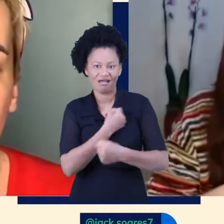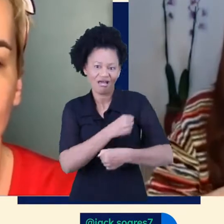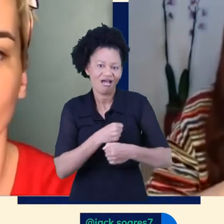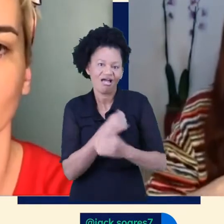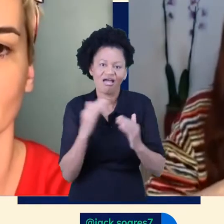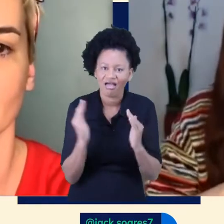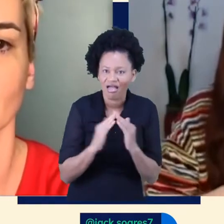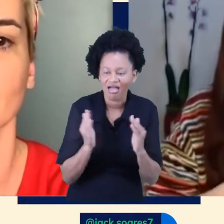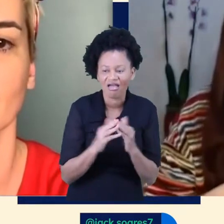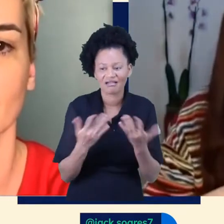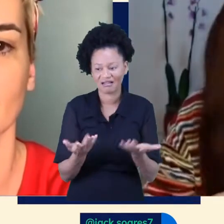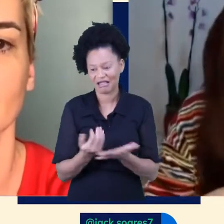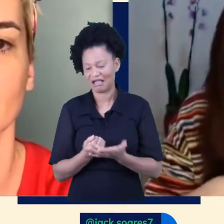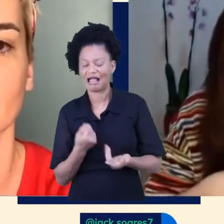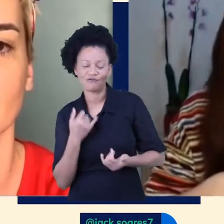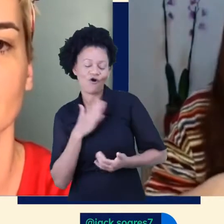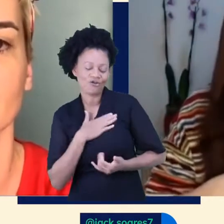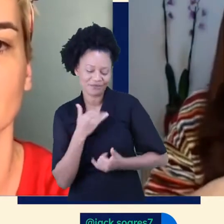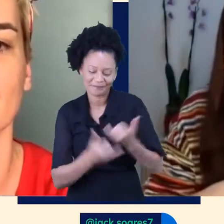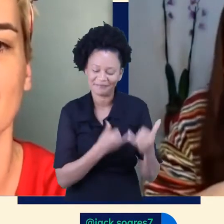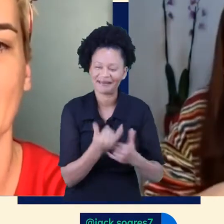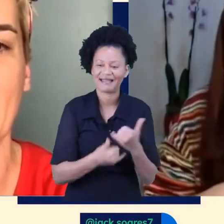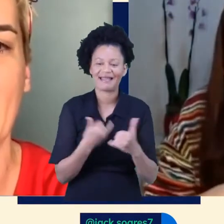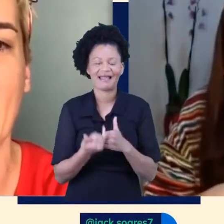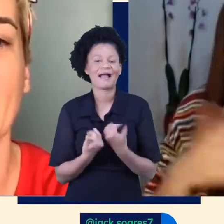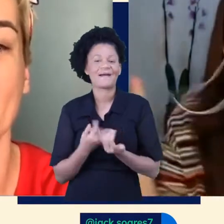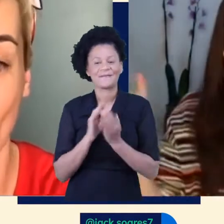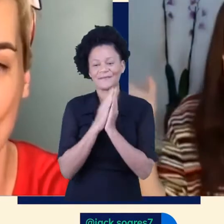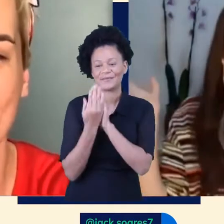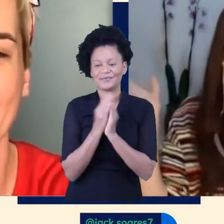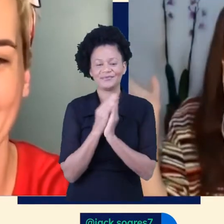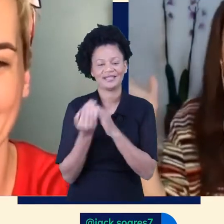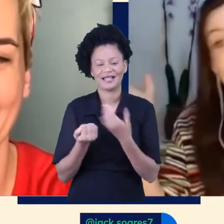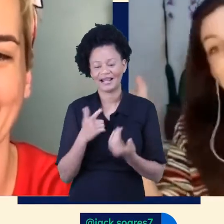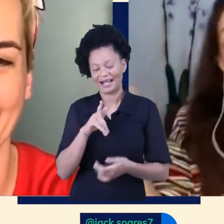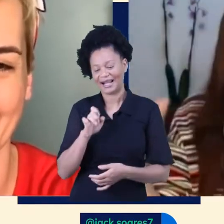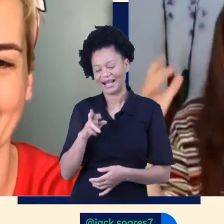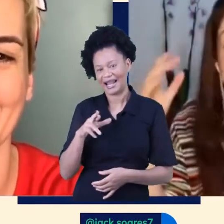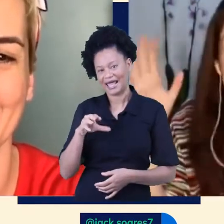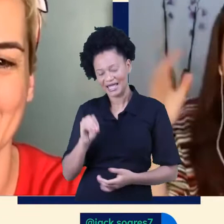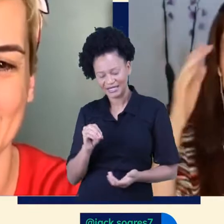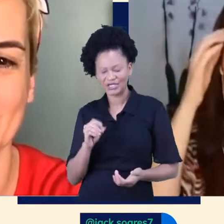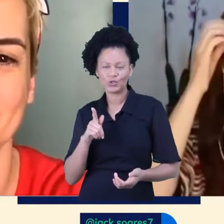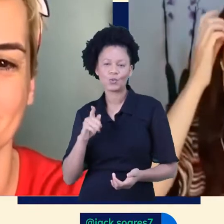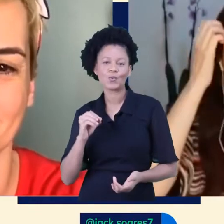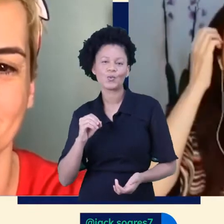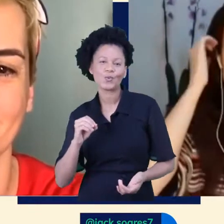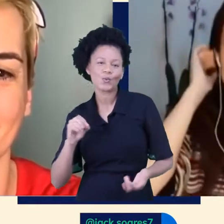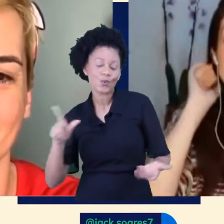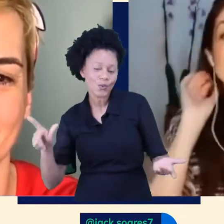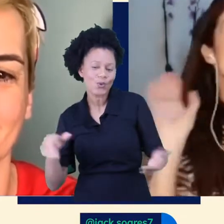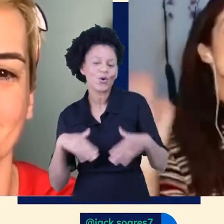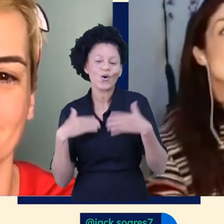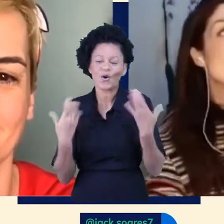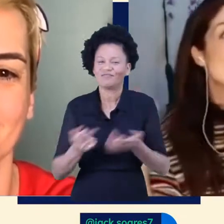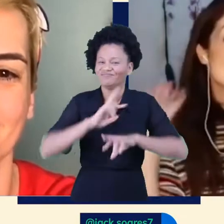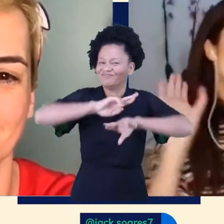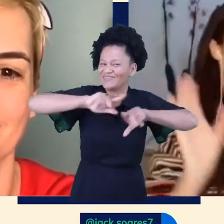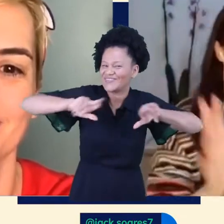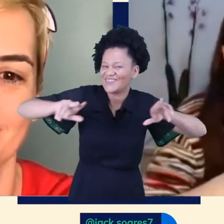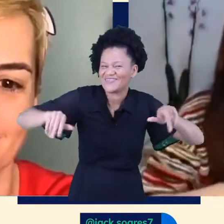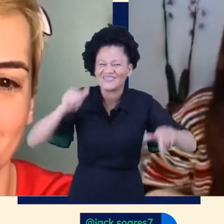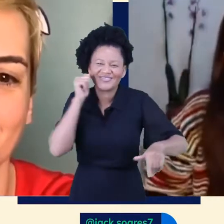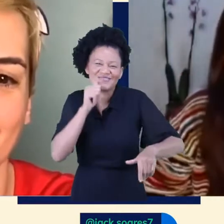assistir Let It Go, né? A Elsa, não, como é que é o nome? Frozen, vai ficar cantando, né? Vai querer ir vestida